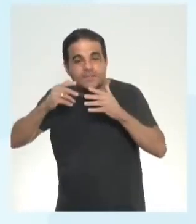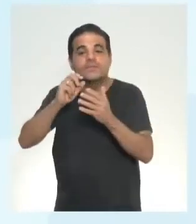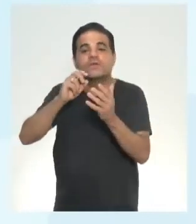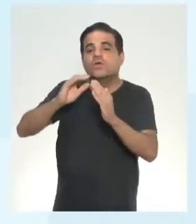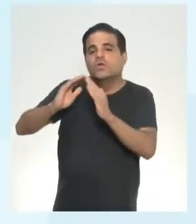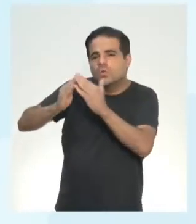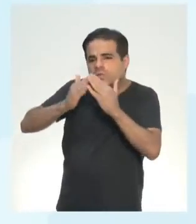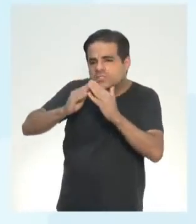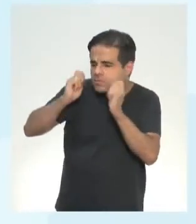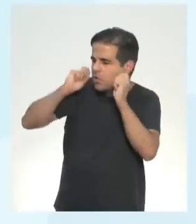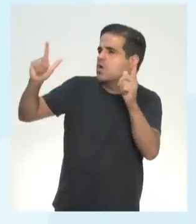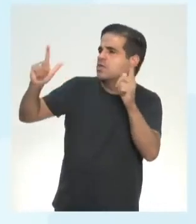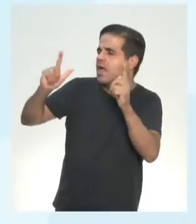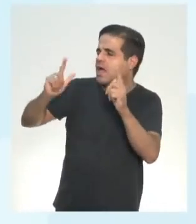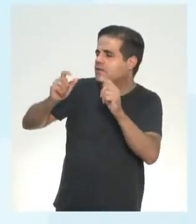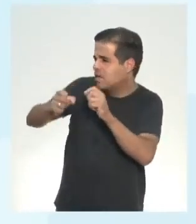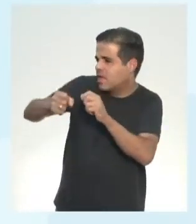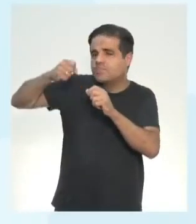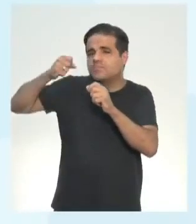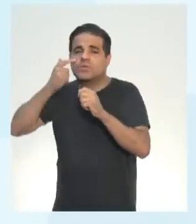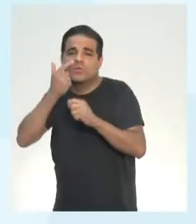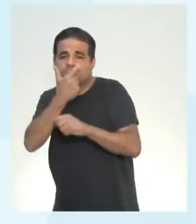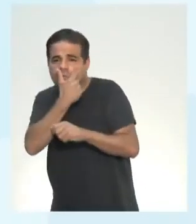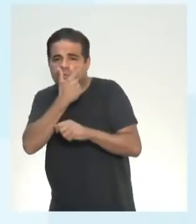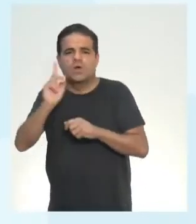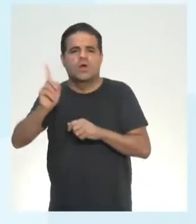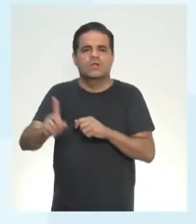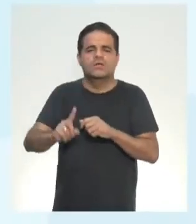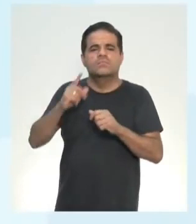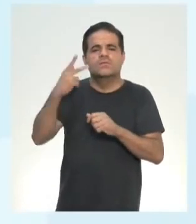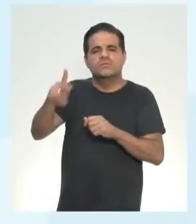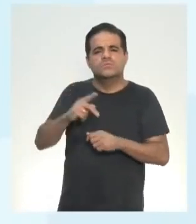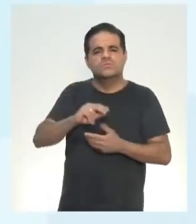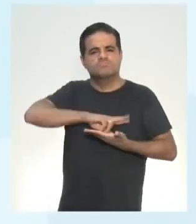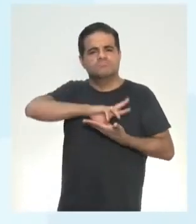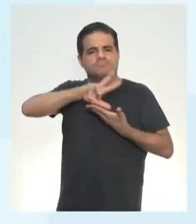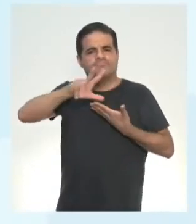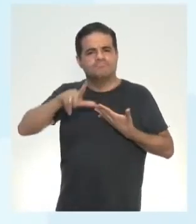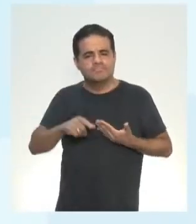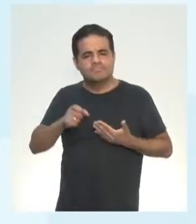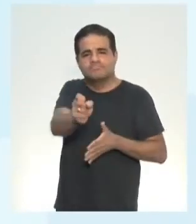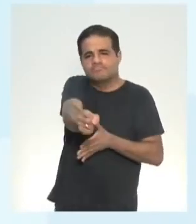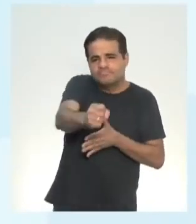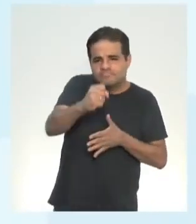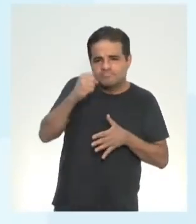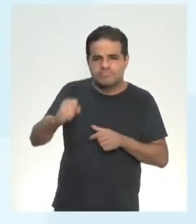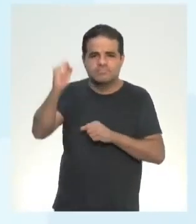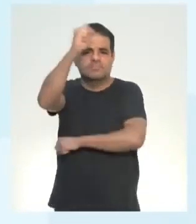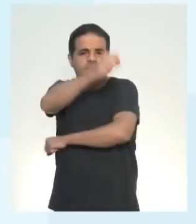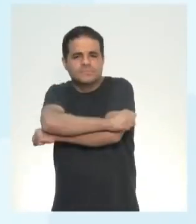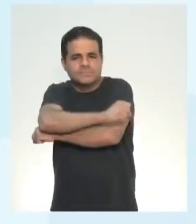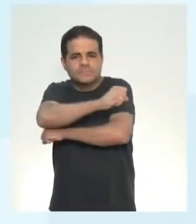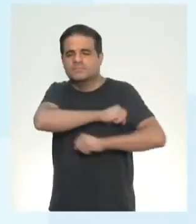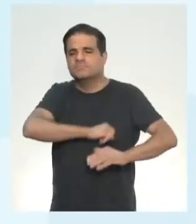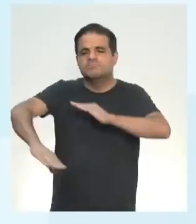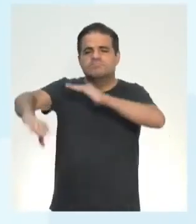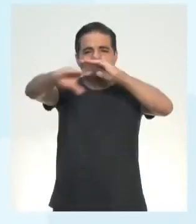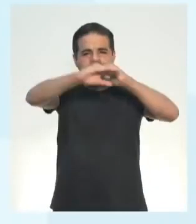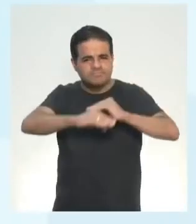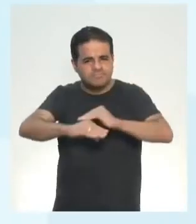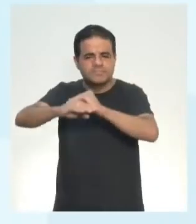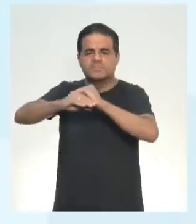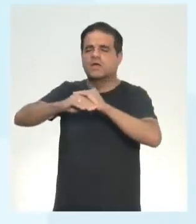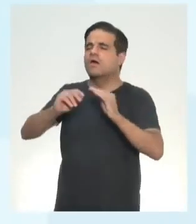acordava, abrindo não os olhos, mas a sua infinidade de portas e janelas alinhadas.